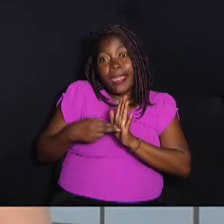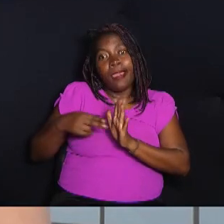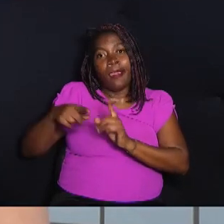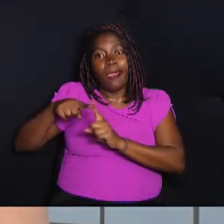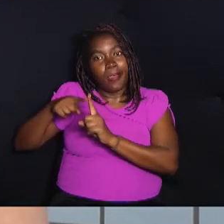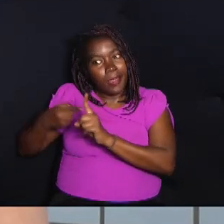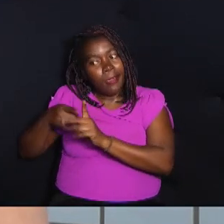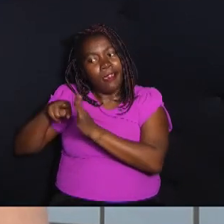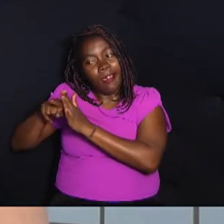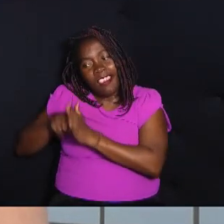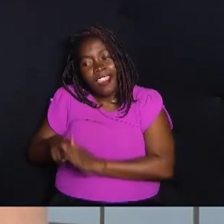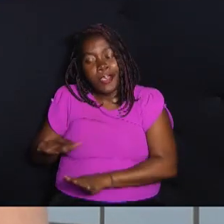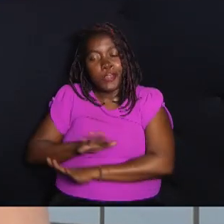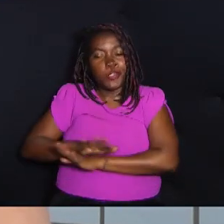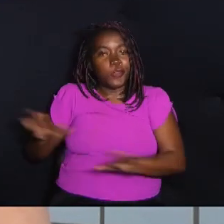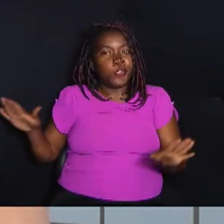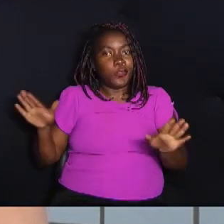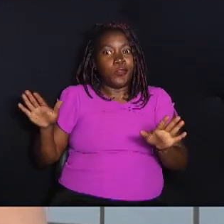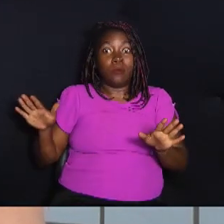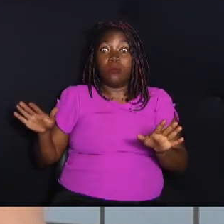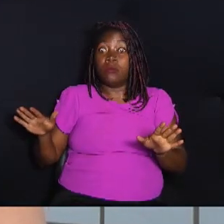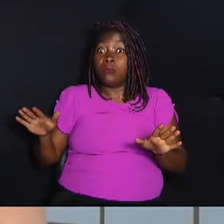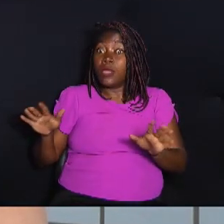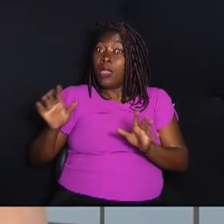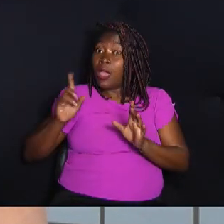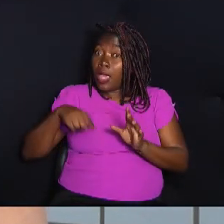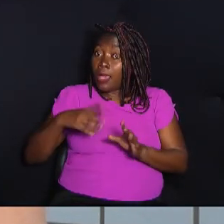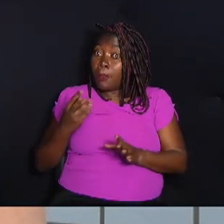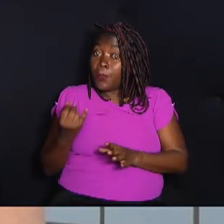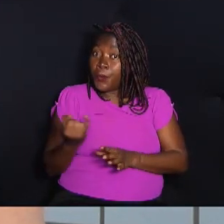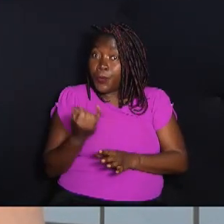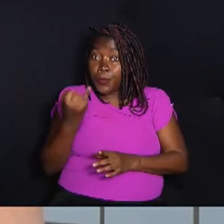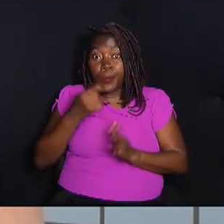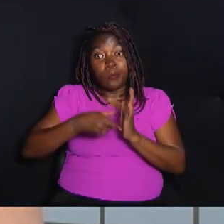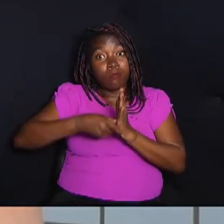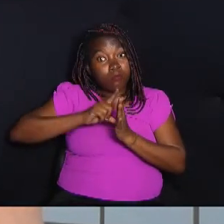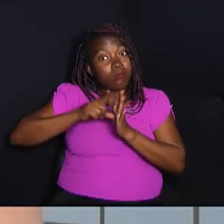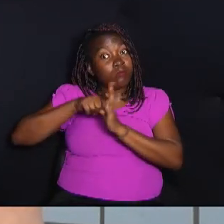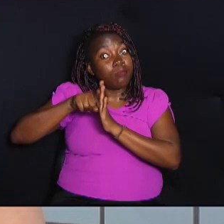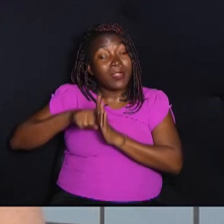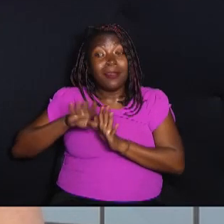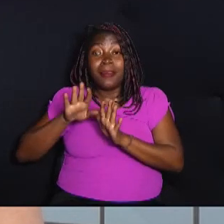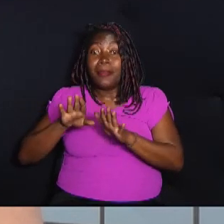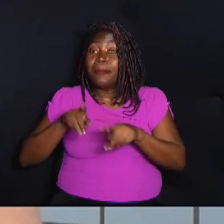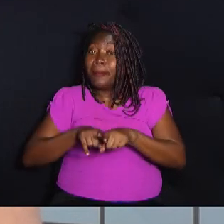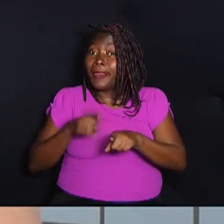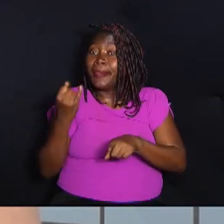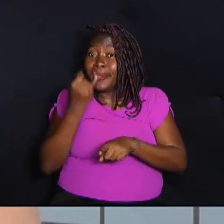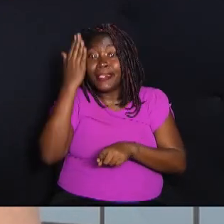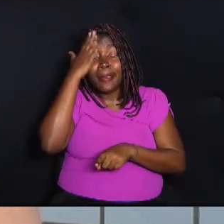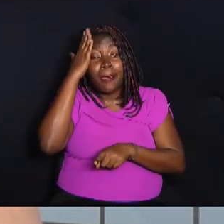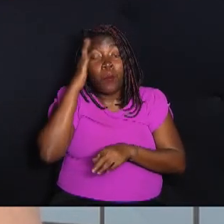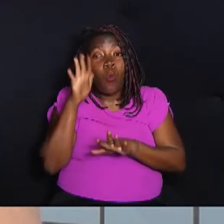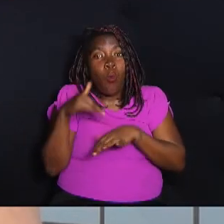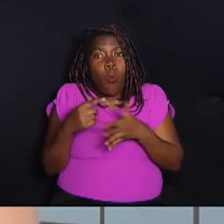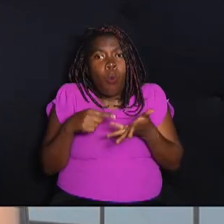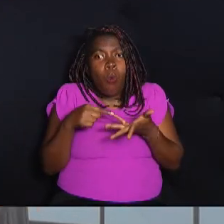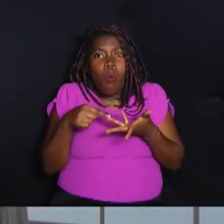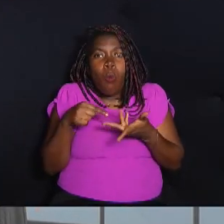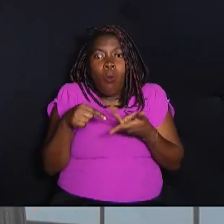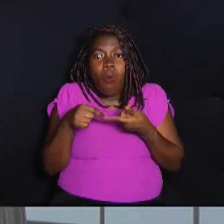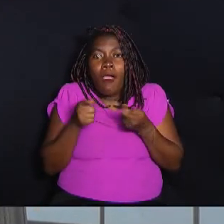o suficiente. É muito importante o pré-natal, mas é muito importante saber quais são as condições